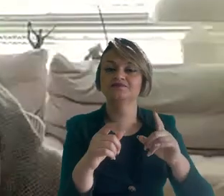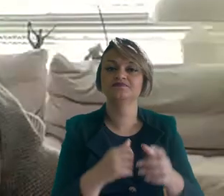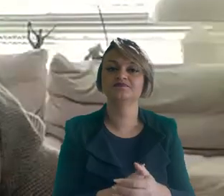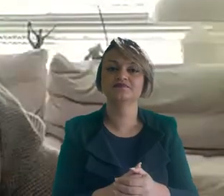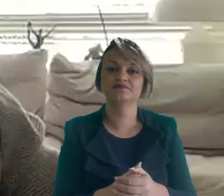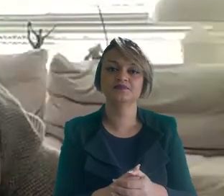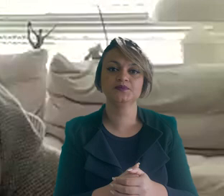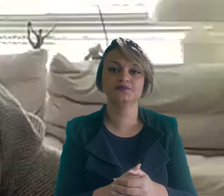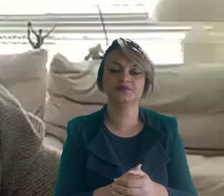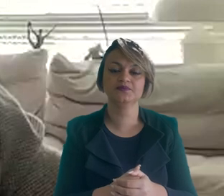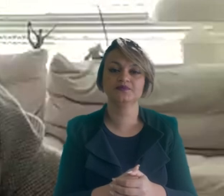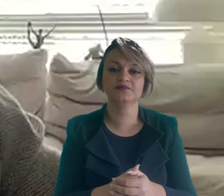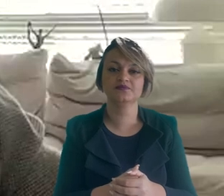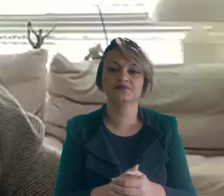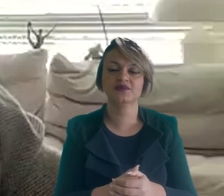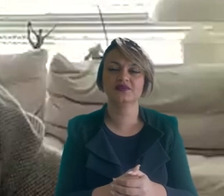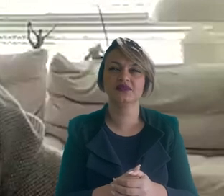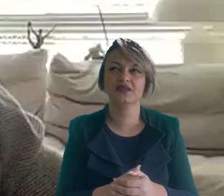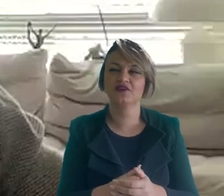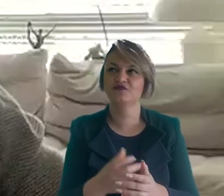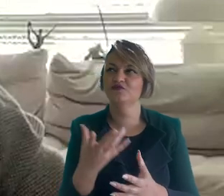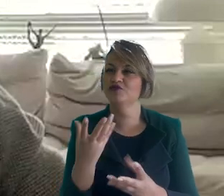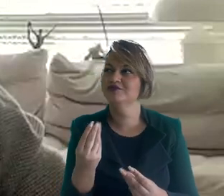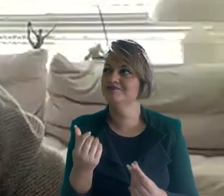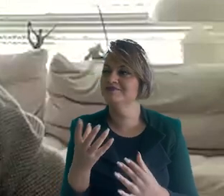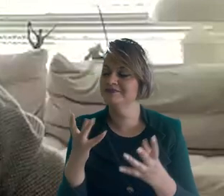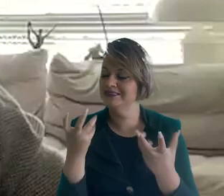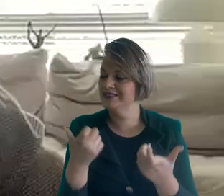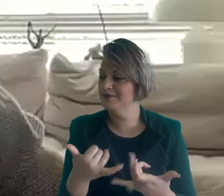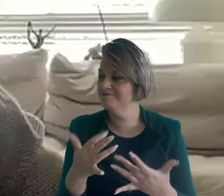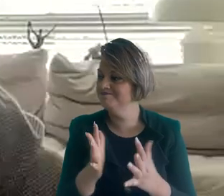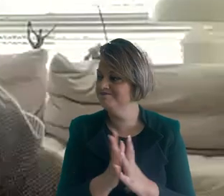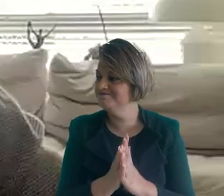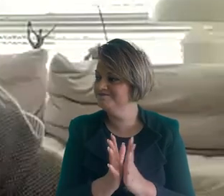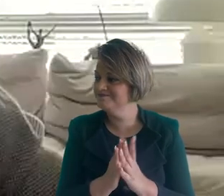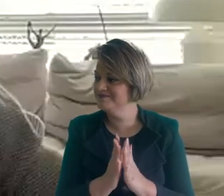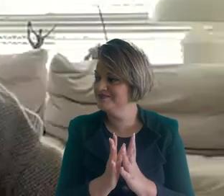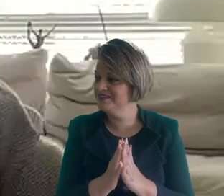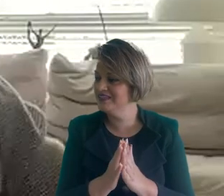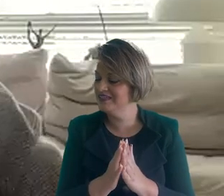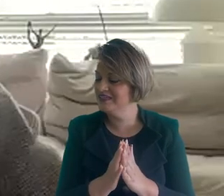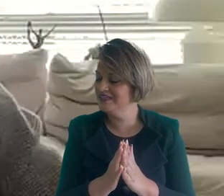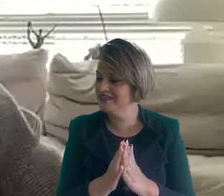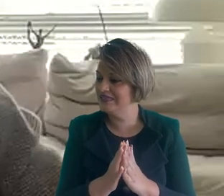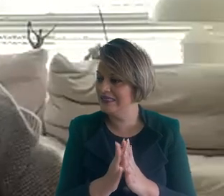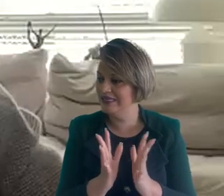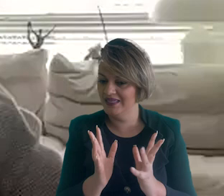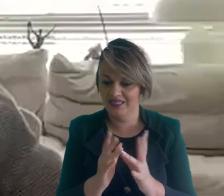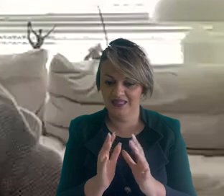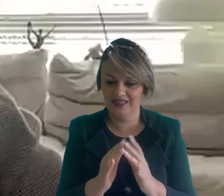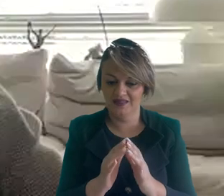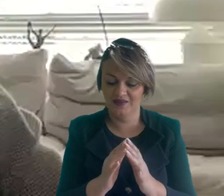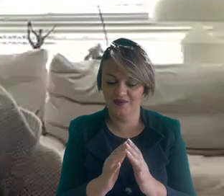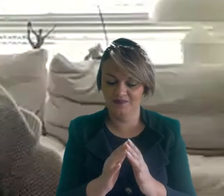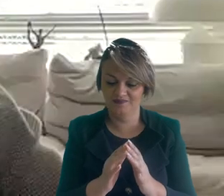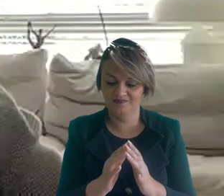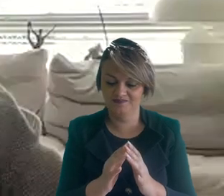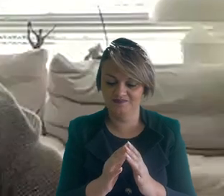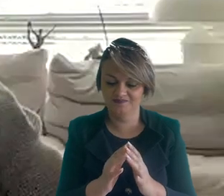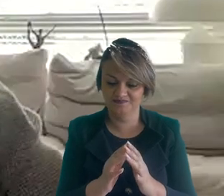que é usar uma palavra forte eu vou diminuir a qualidade dessa palavra para dizer que o contra-ataque